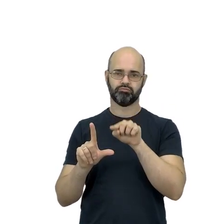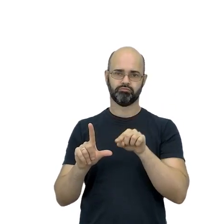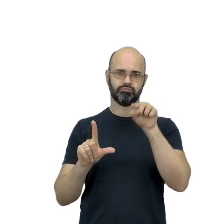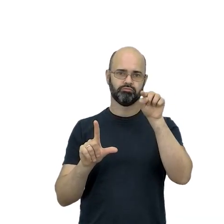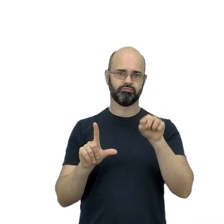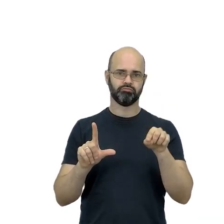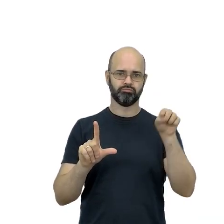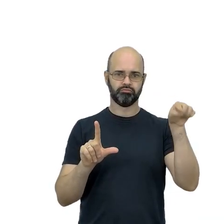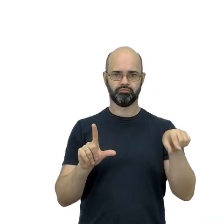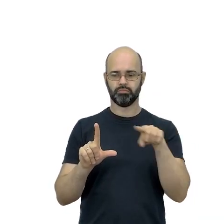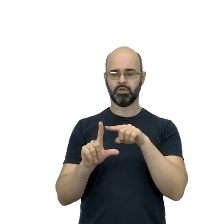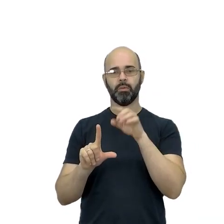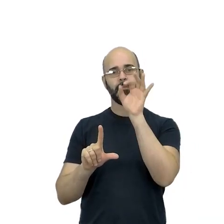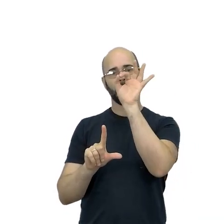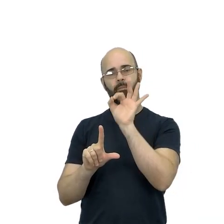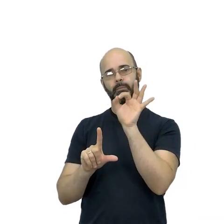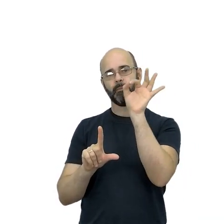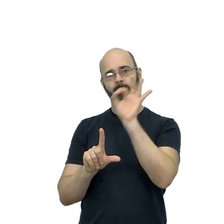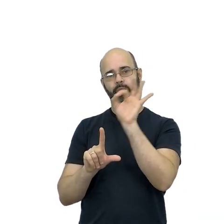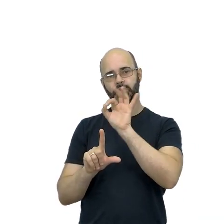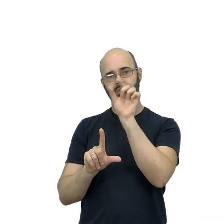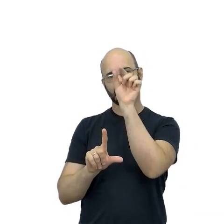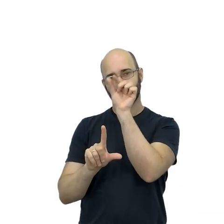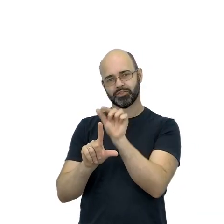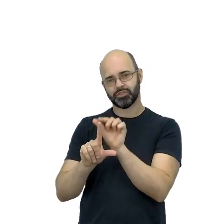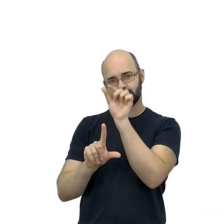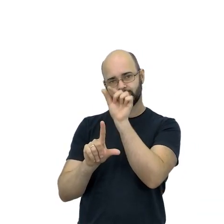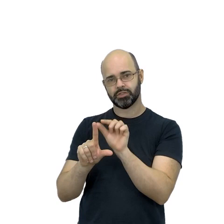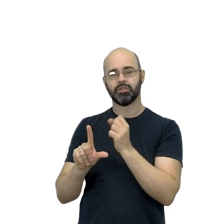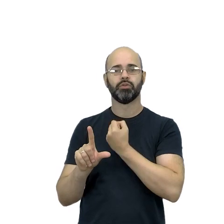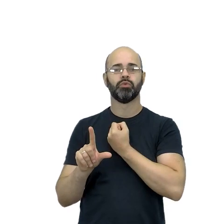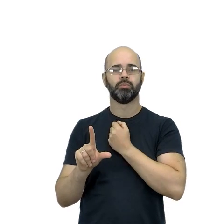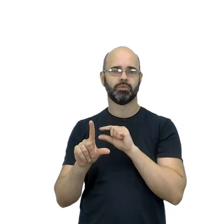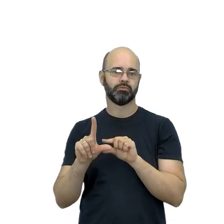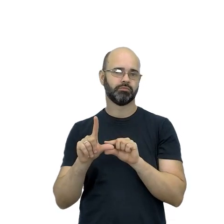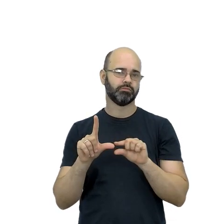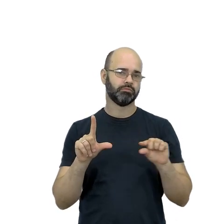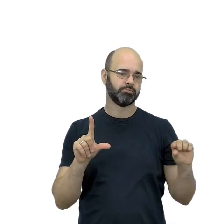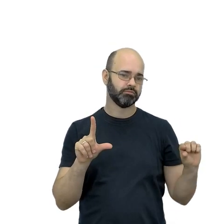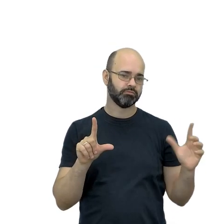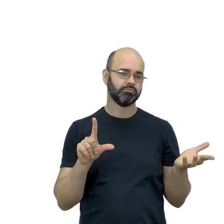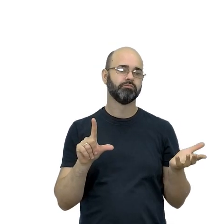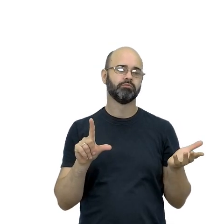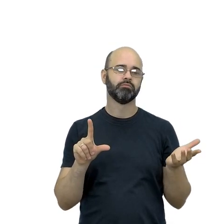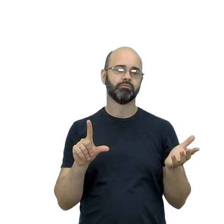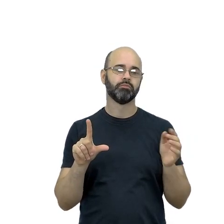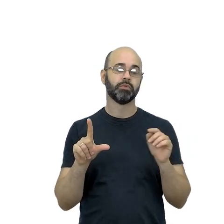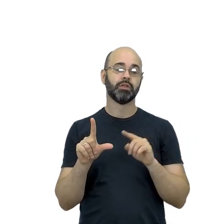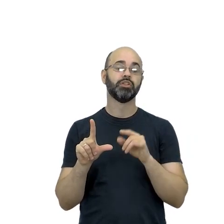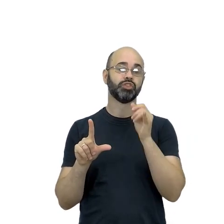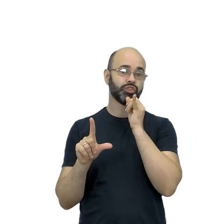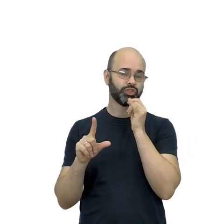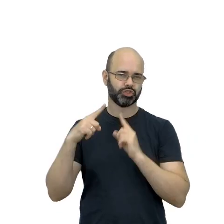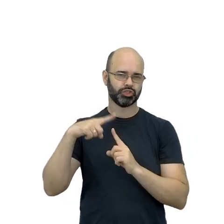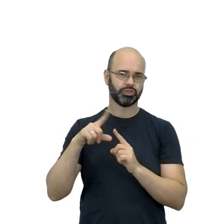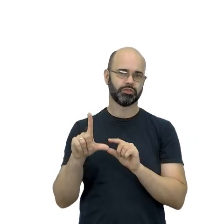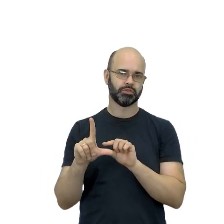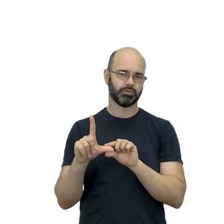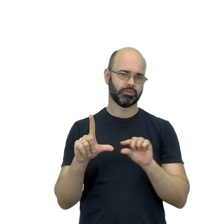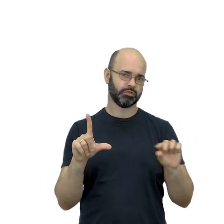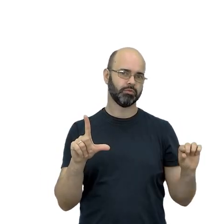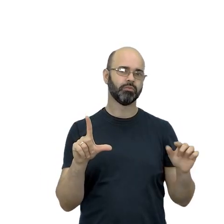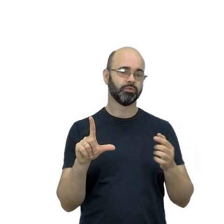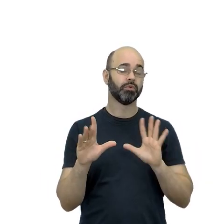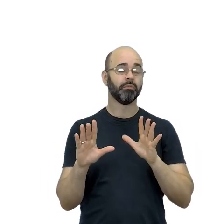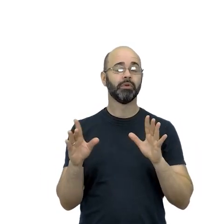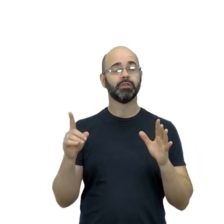essa parte aqui de dados que ele nos traz. Então, o que que nos importa aqui da leitura do gráfico, né? É fazer